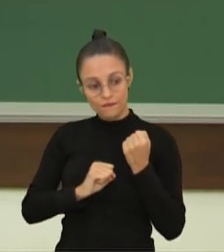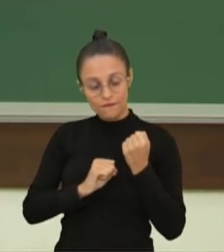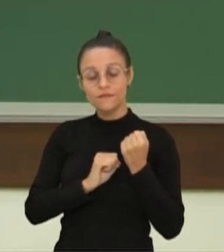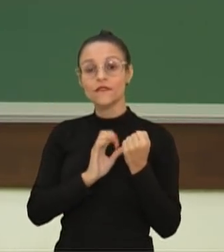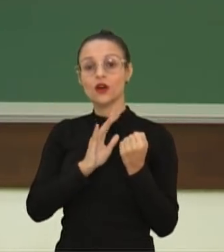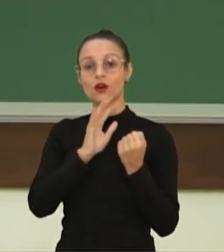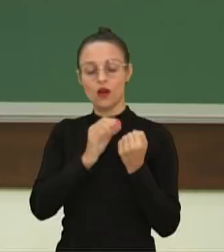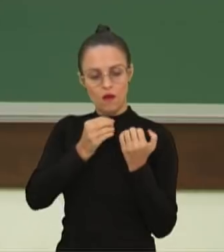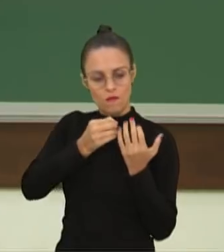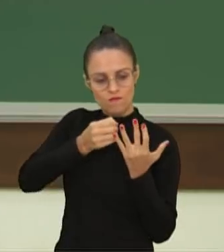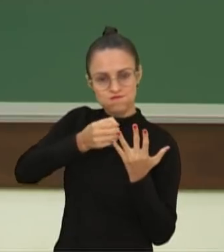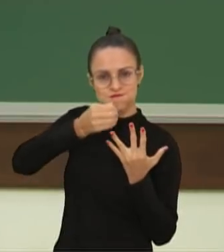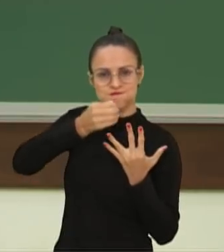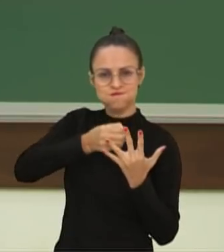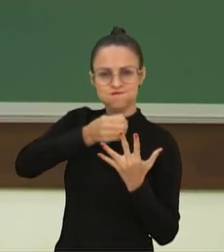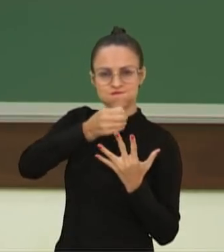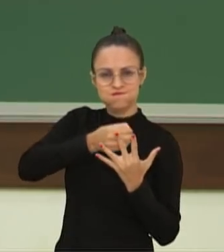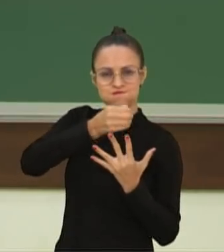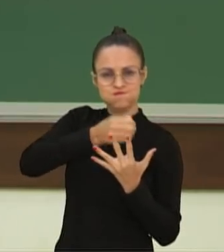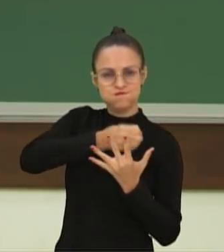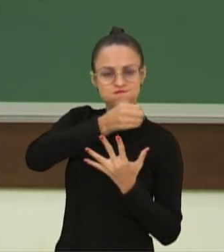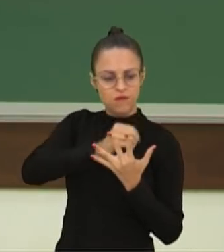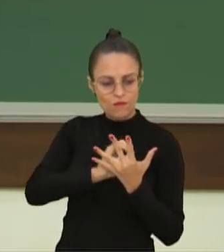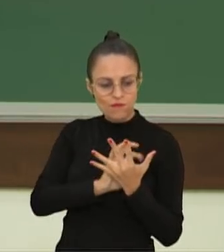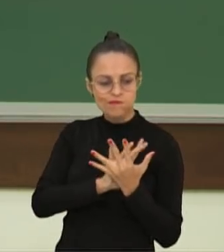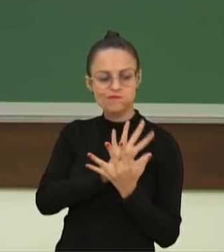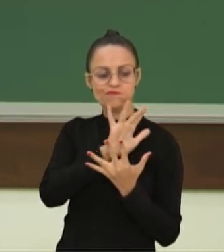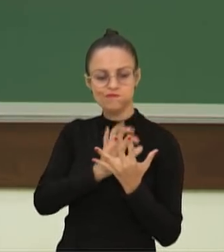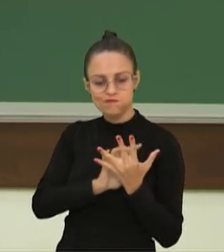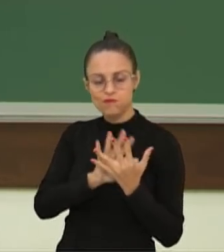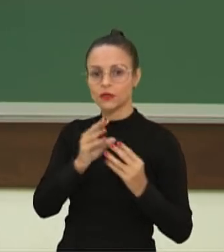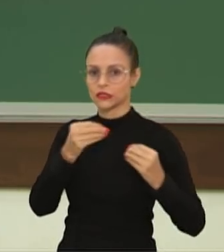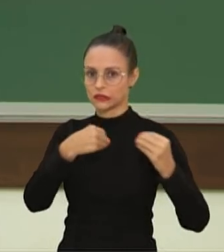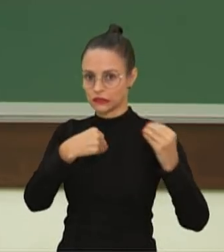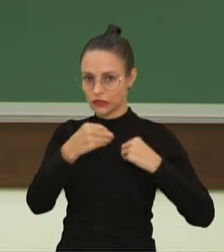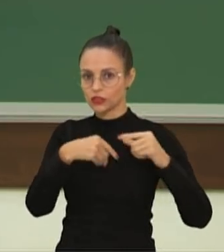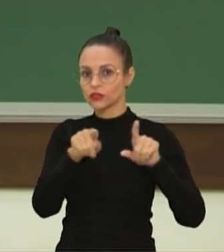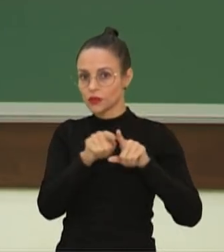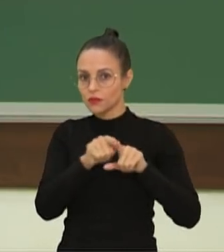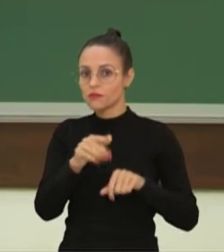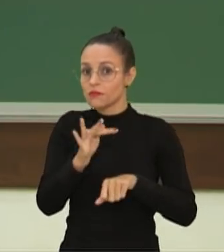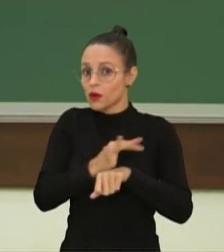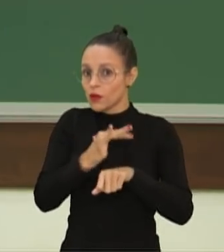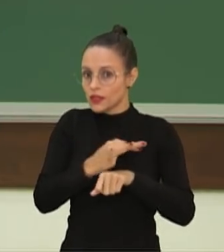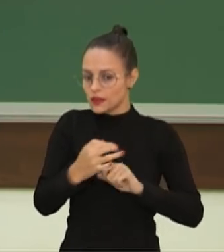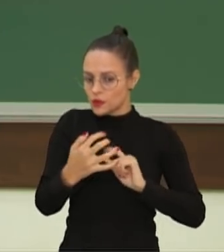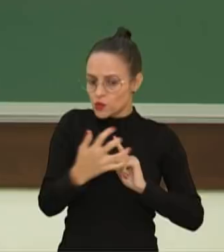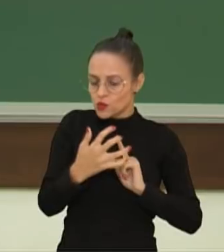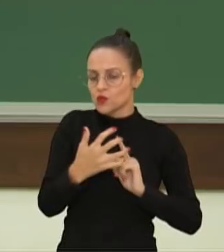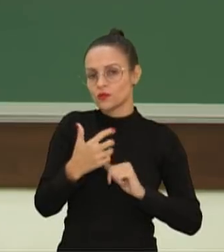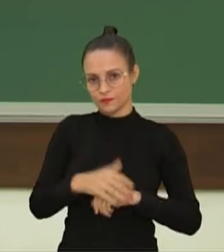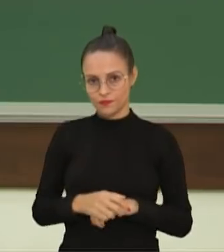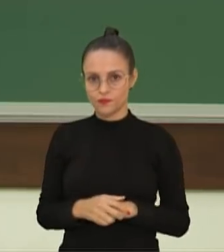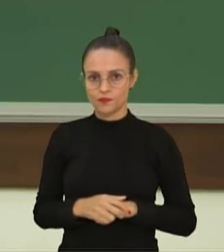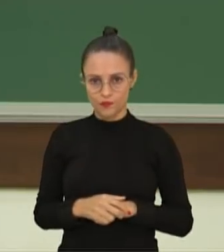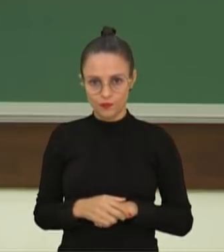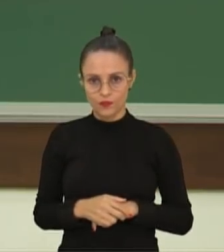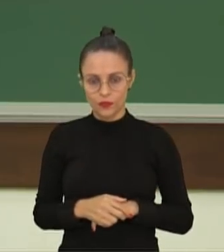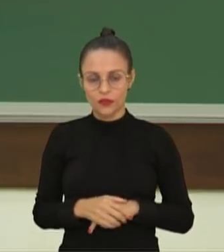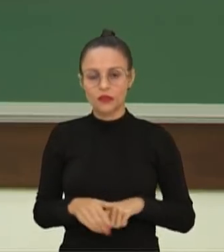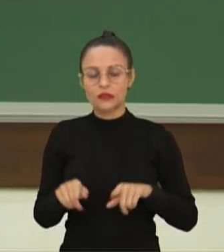parede desse tipo de vaso sanguíneo é grossa e é elástica, para suportar essa pressão. Elas